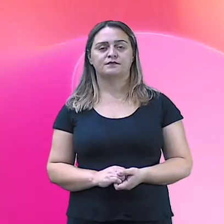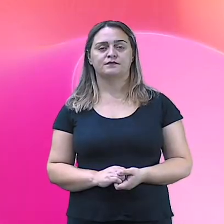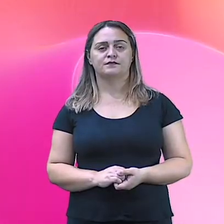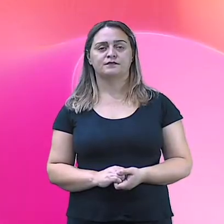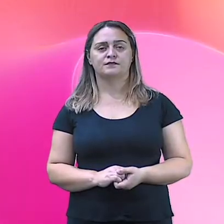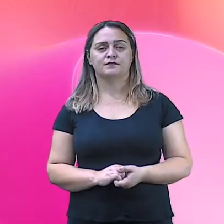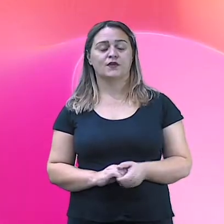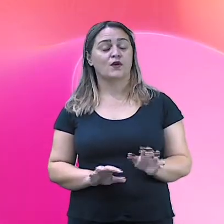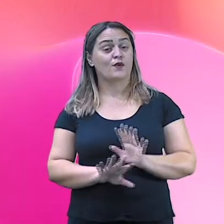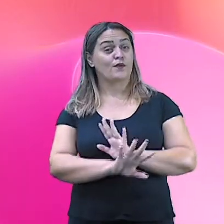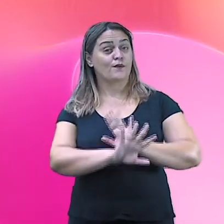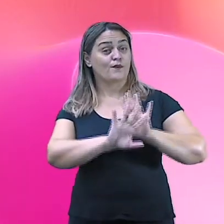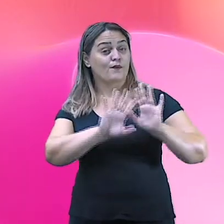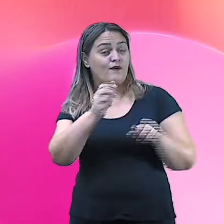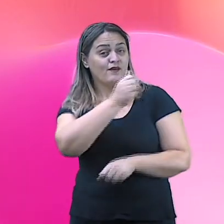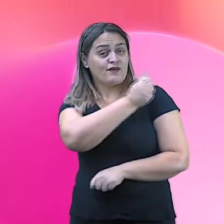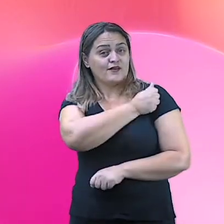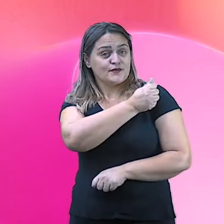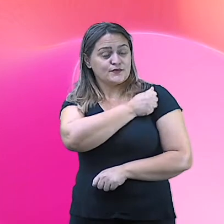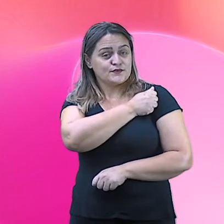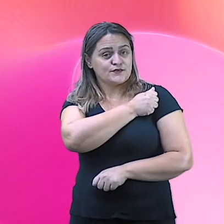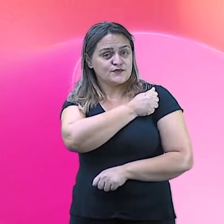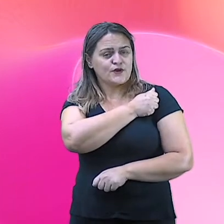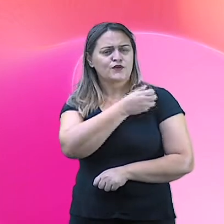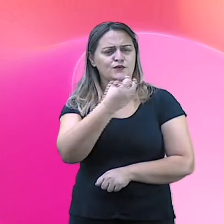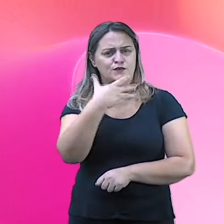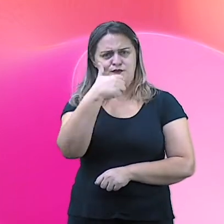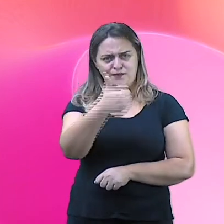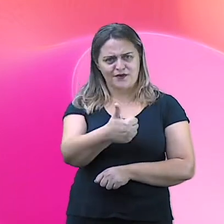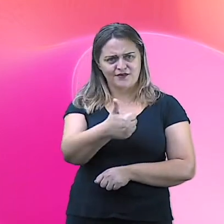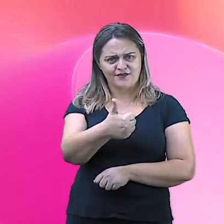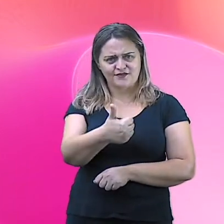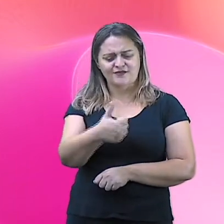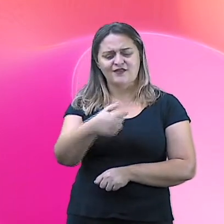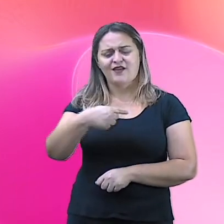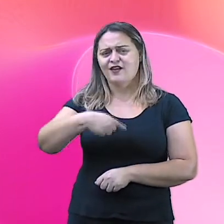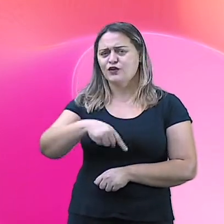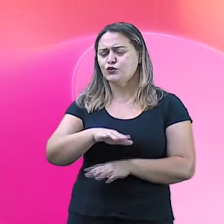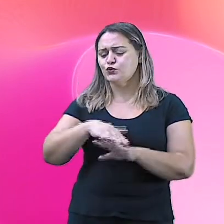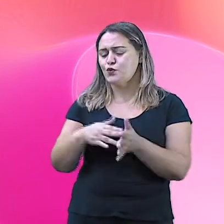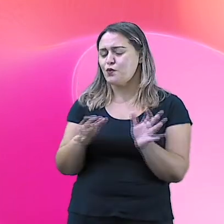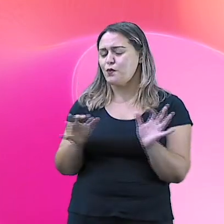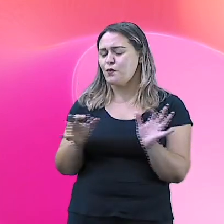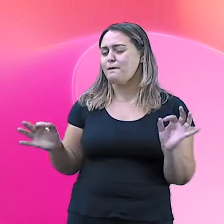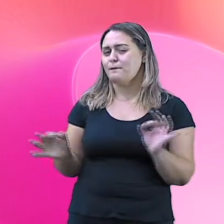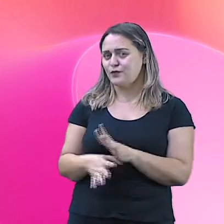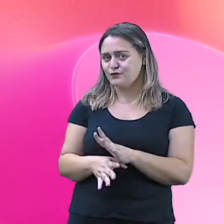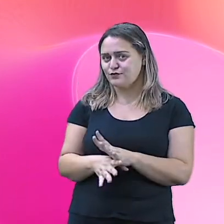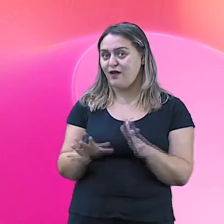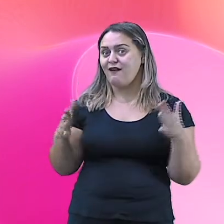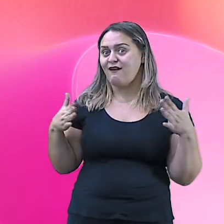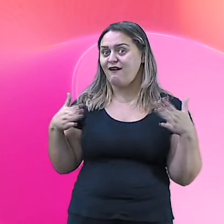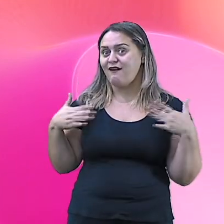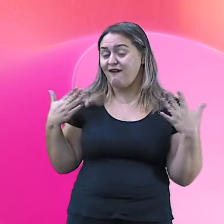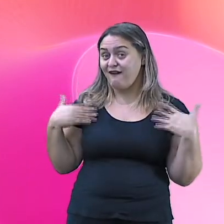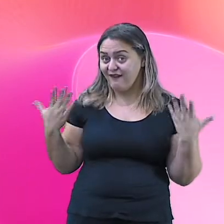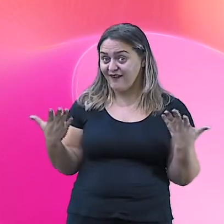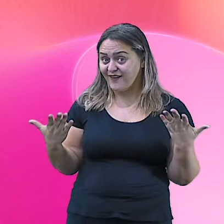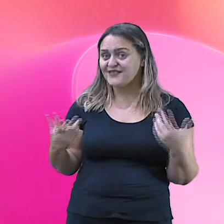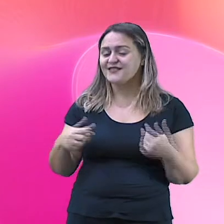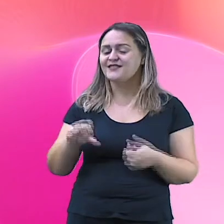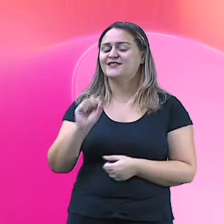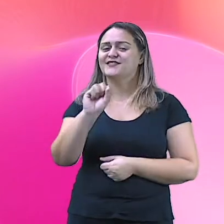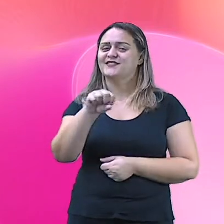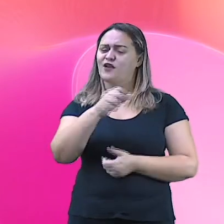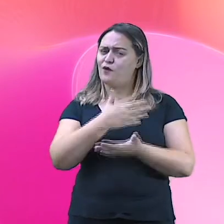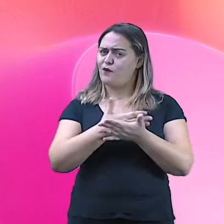Olá, estudantes! Tudo certo por aí? Por aqui tudo pronto. Animados? Sim! Então vamos